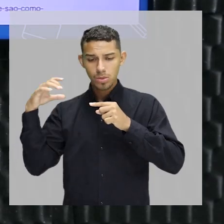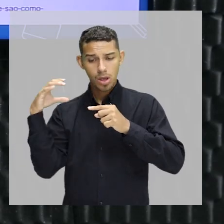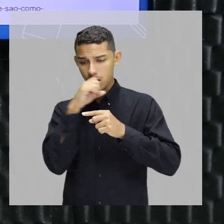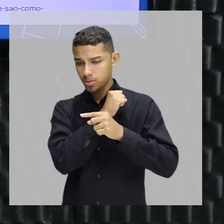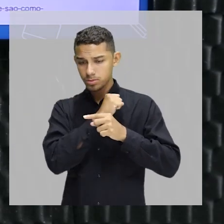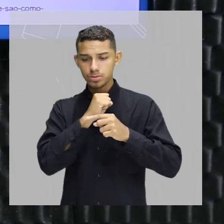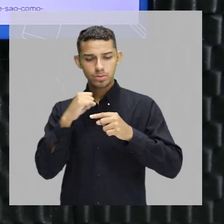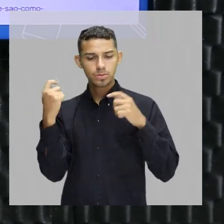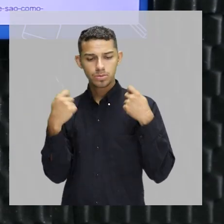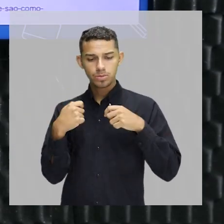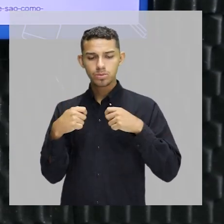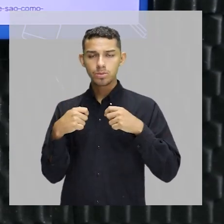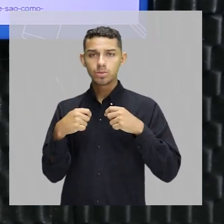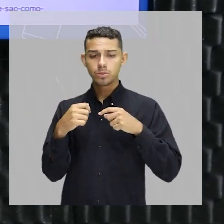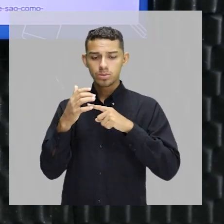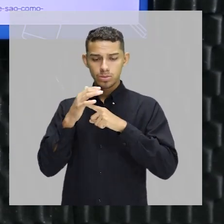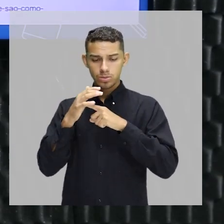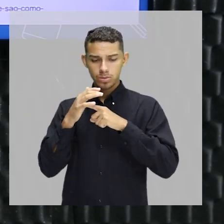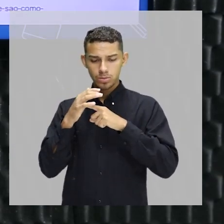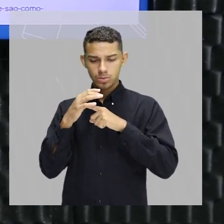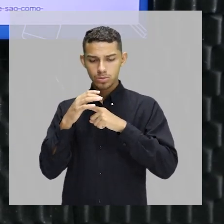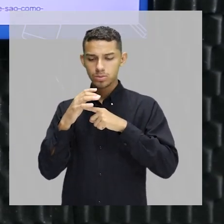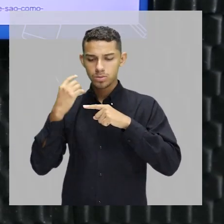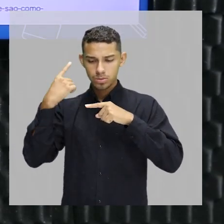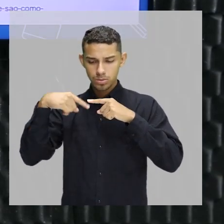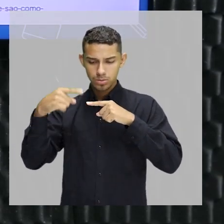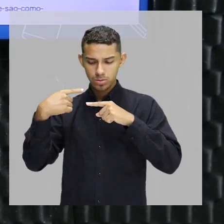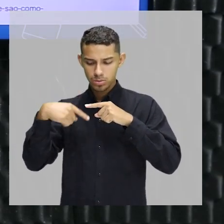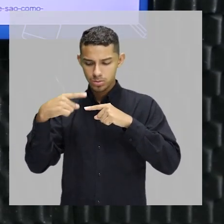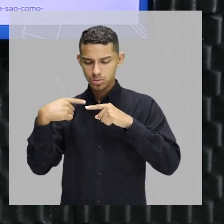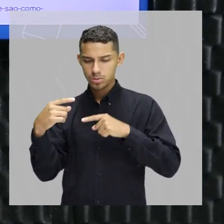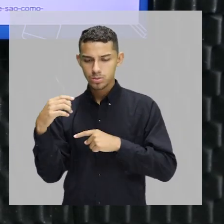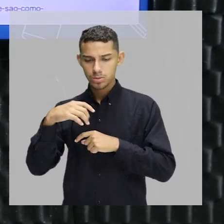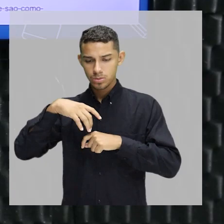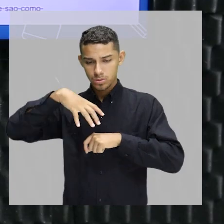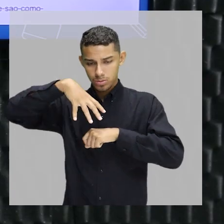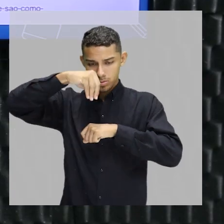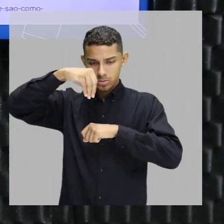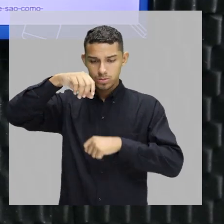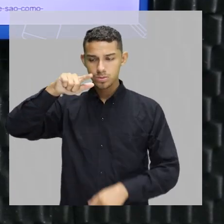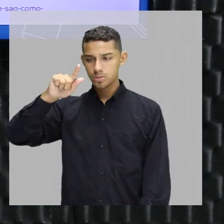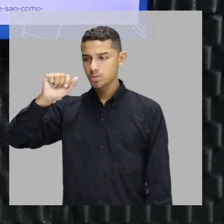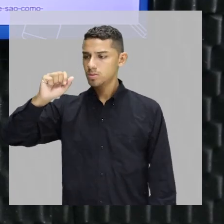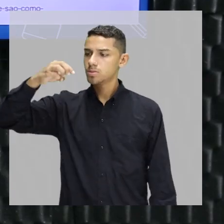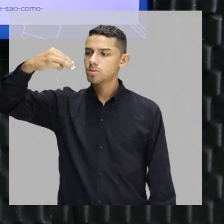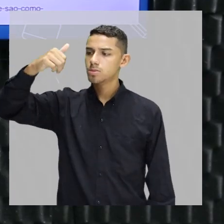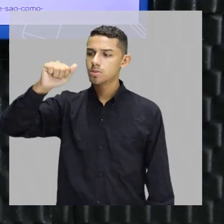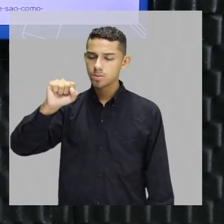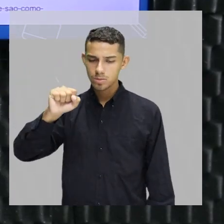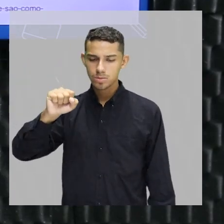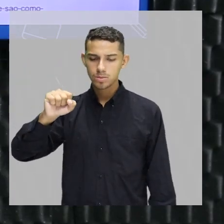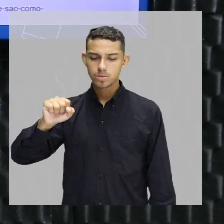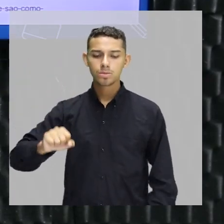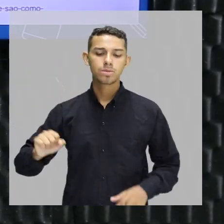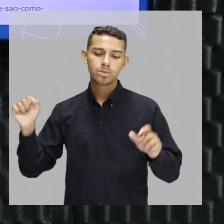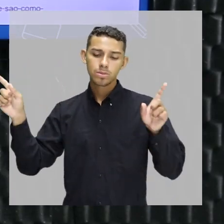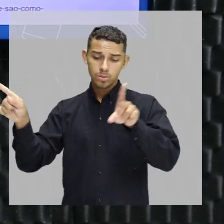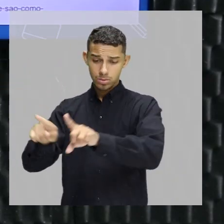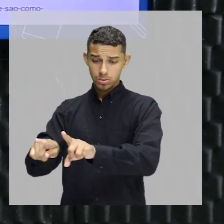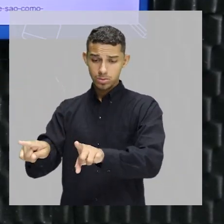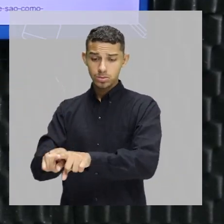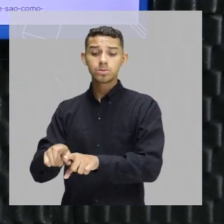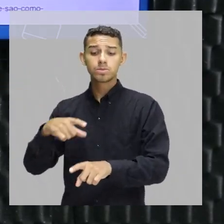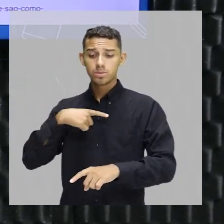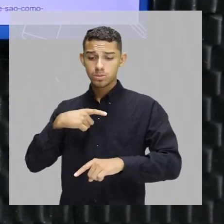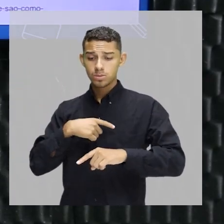uma máquina compacta, e nós temos, não é, a emissão de um raio, né, que é o raio gama. Tá, ok? Aqui nós temos o